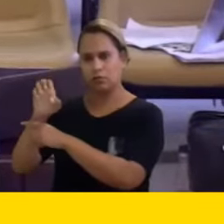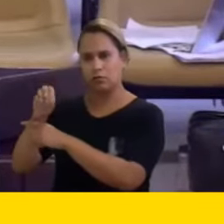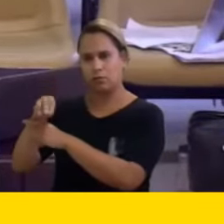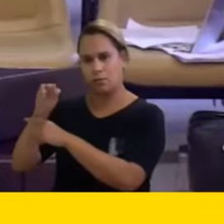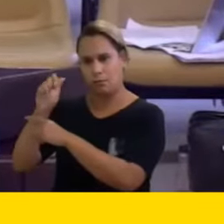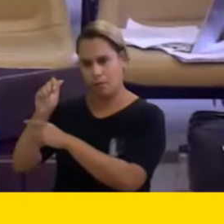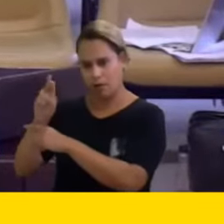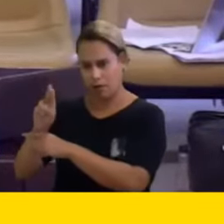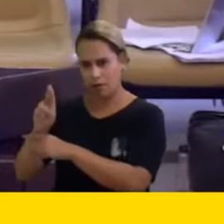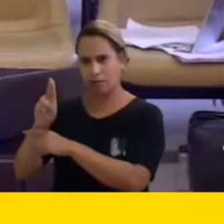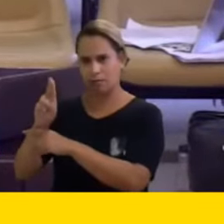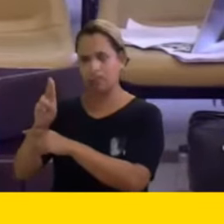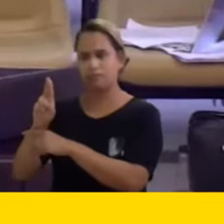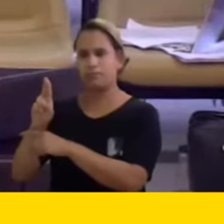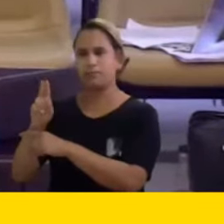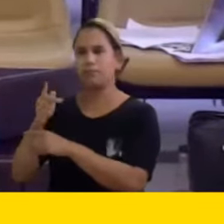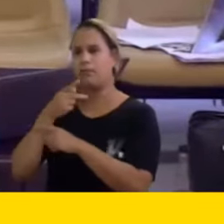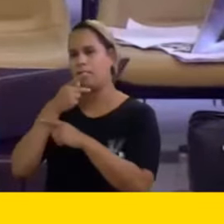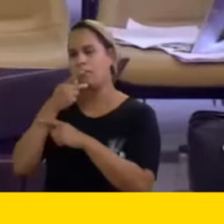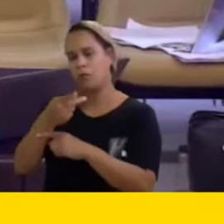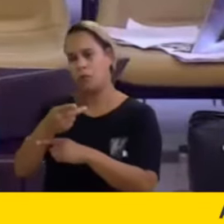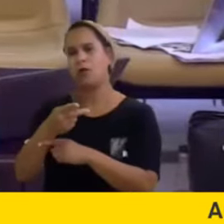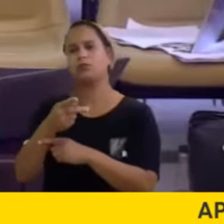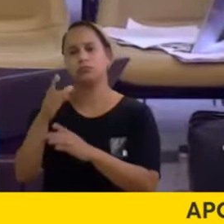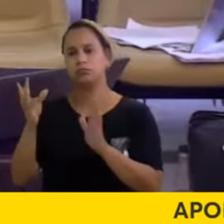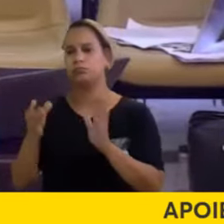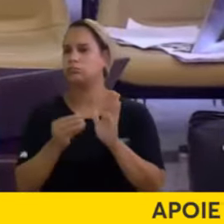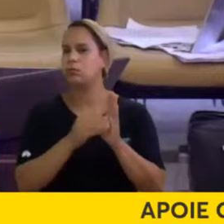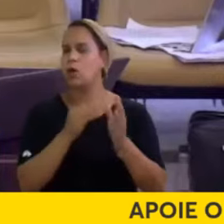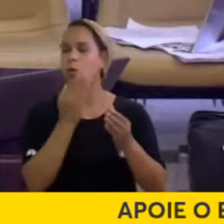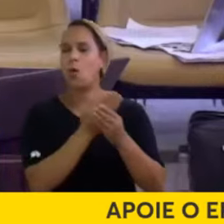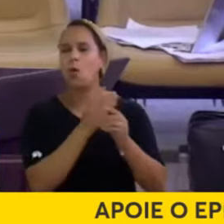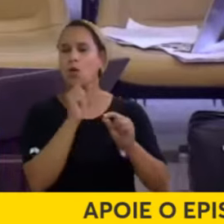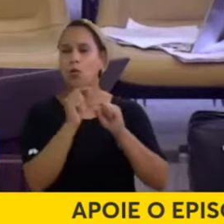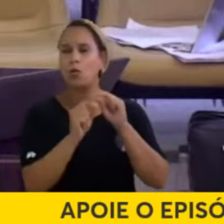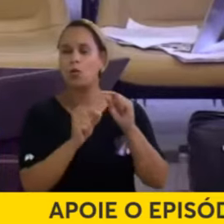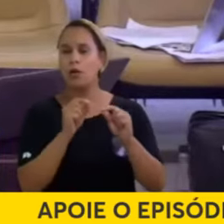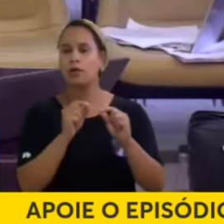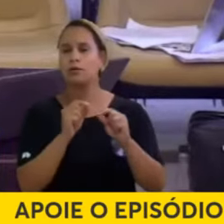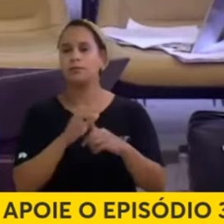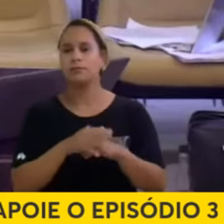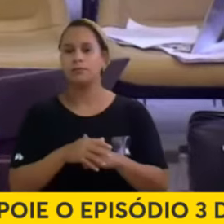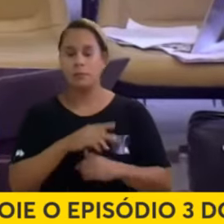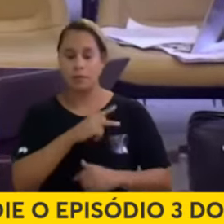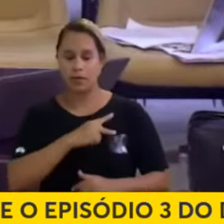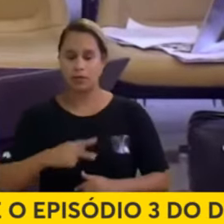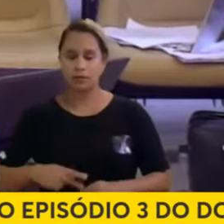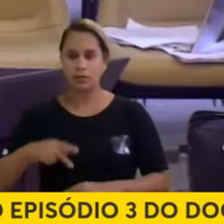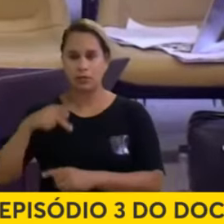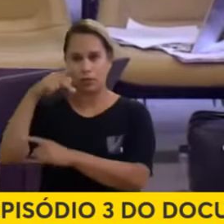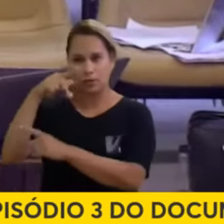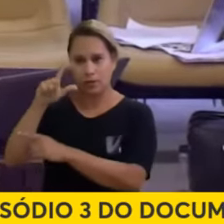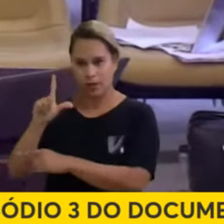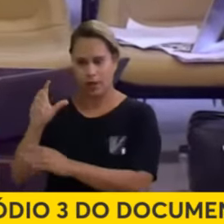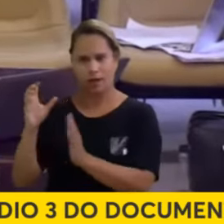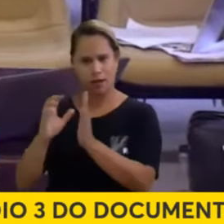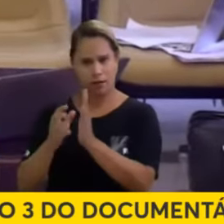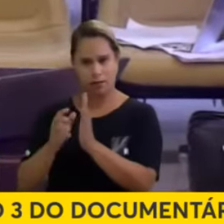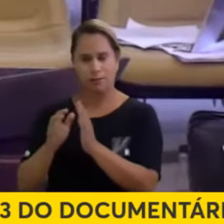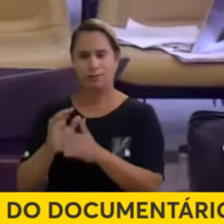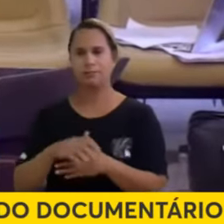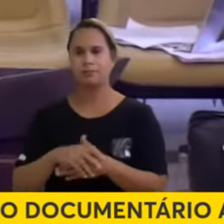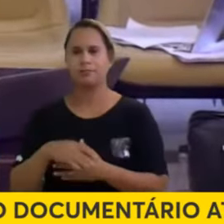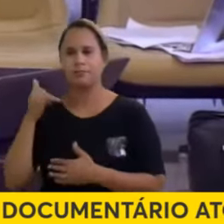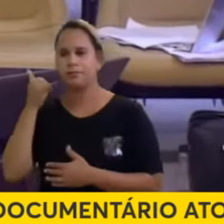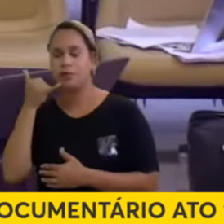na mesa e esse outro Aqui consta do processo Valdemar da Costa Neto Presidente do pl Paulo Martins liga para ele Valdemar vou